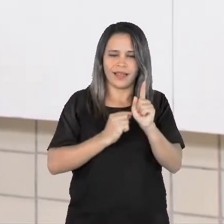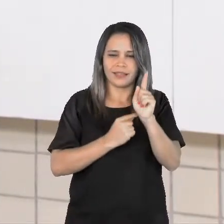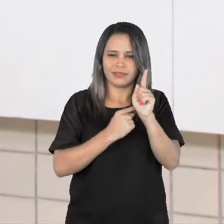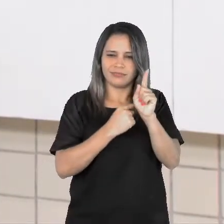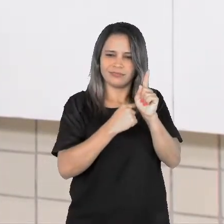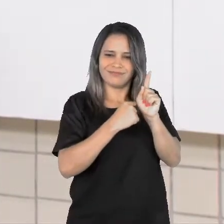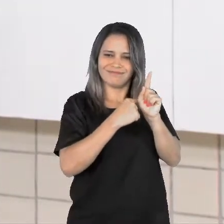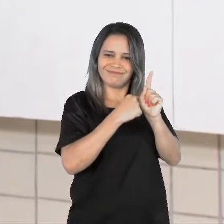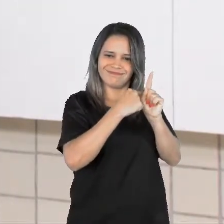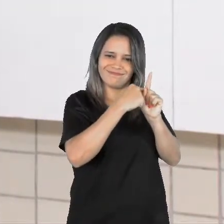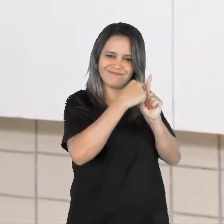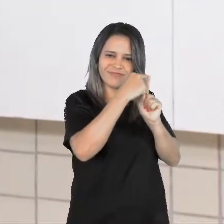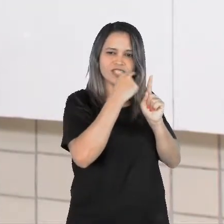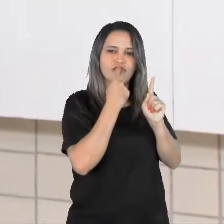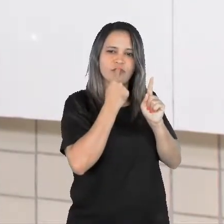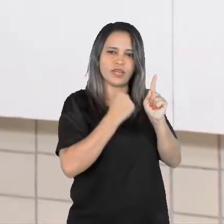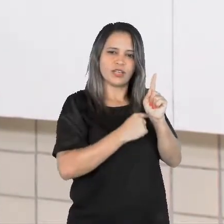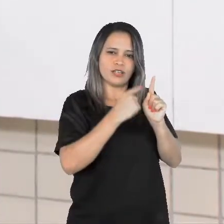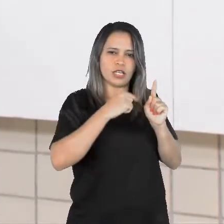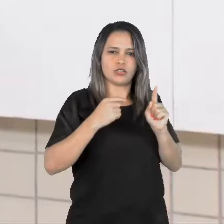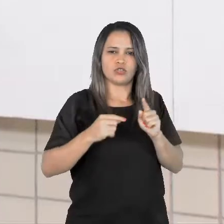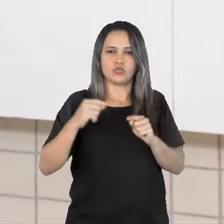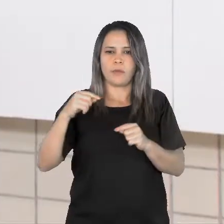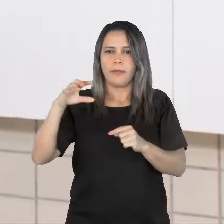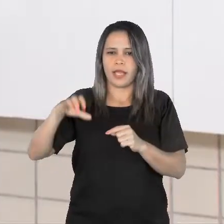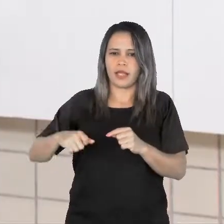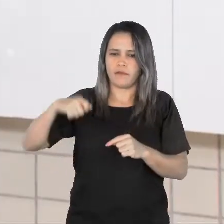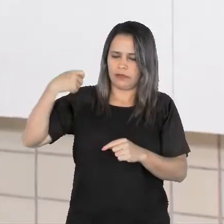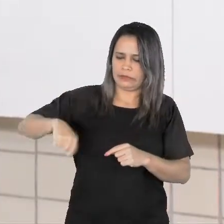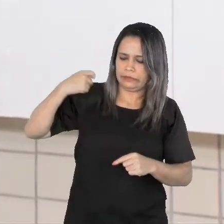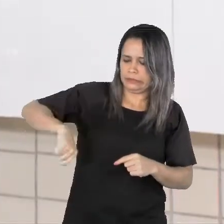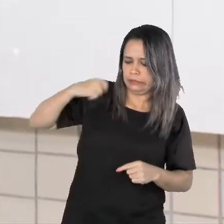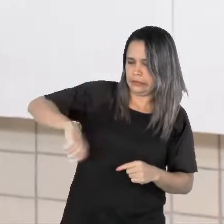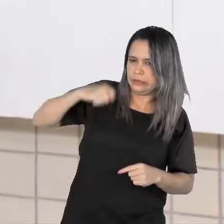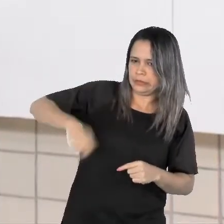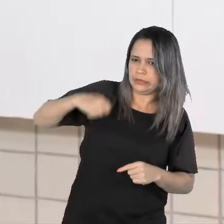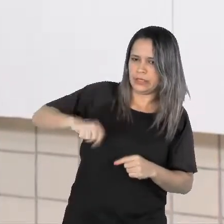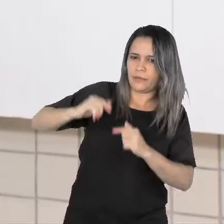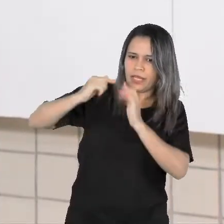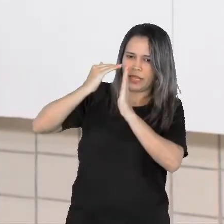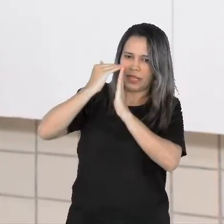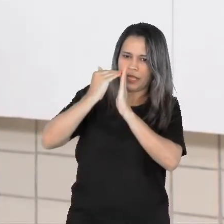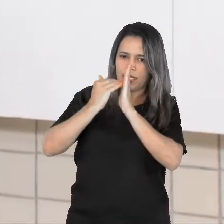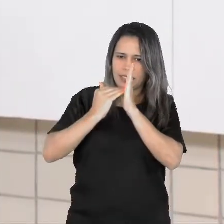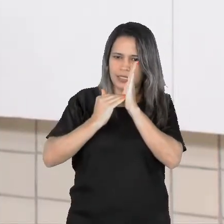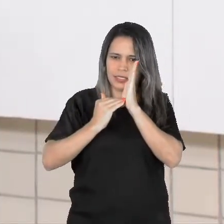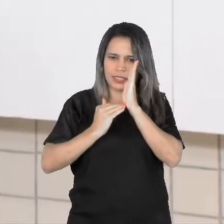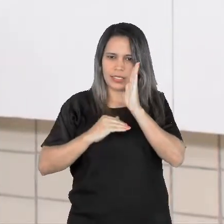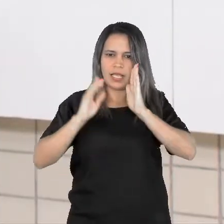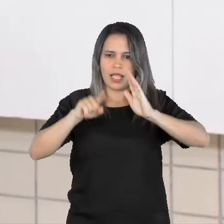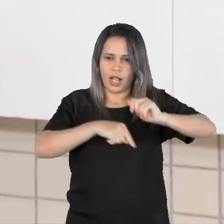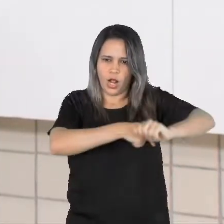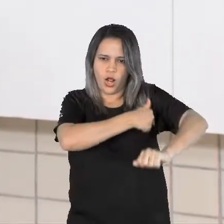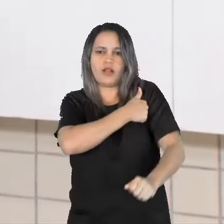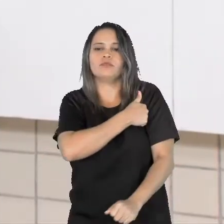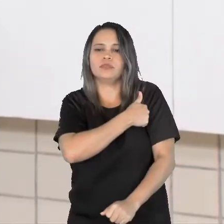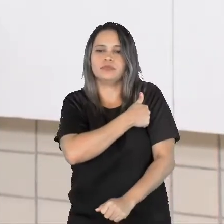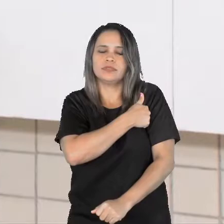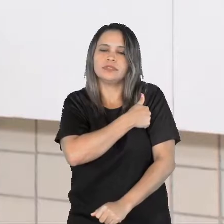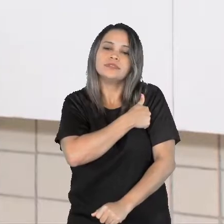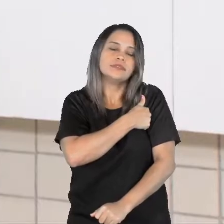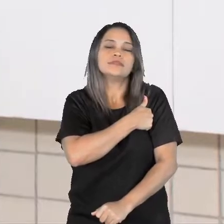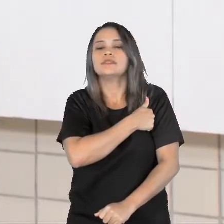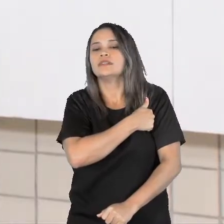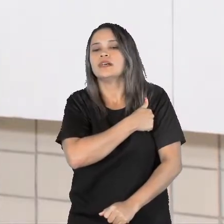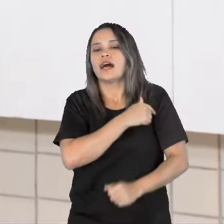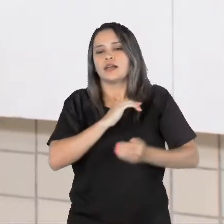vermelho, que a gente pegava ele e agitava assim, ó, para poder descer o líquido, aí a gente colocava debaixo do braço e aí